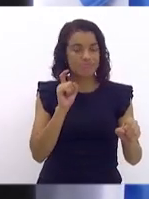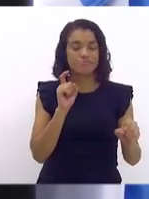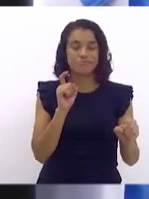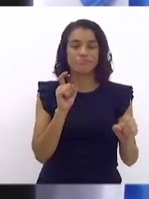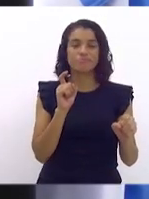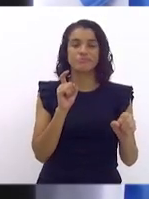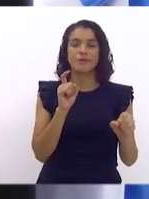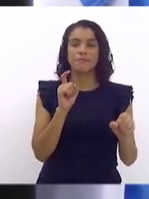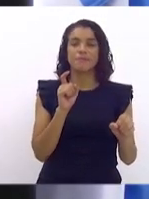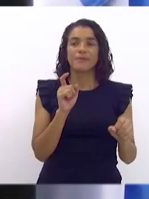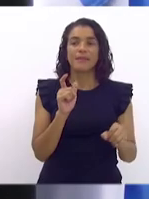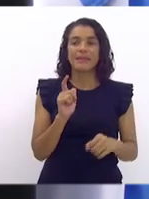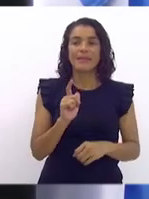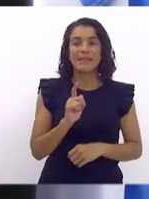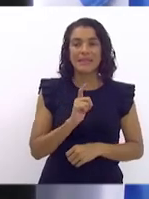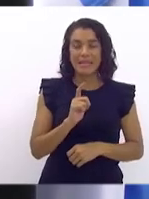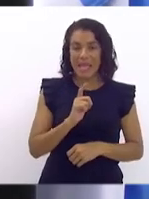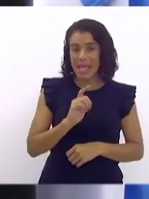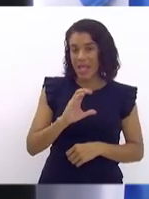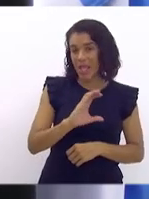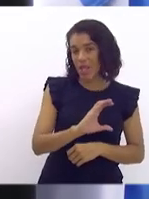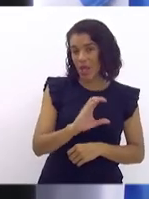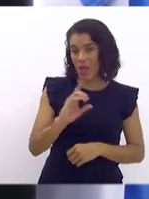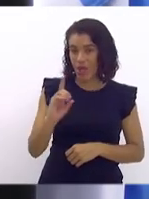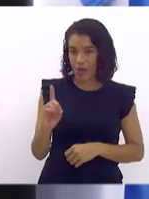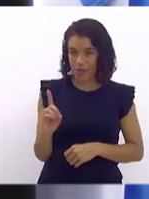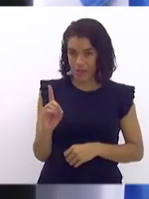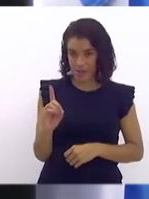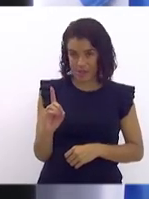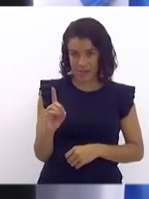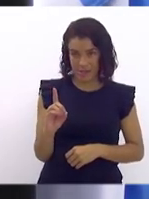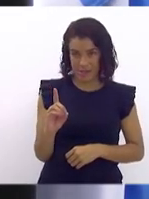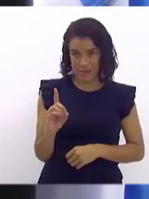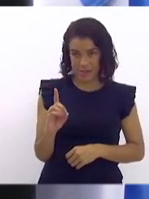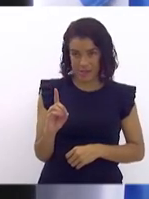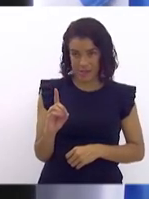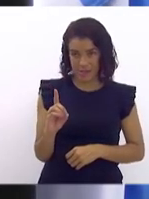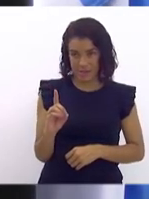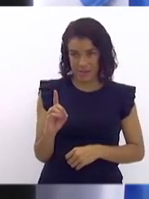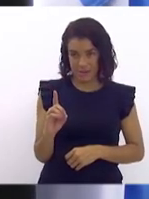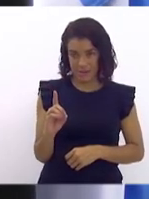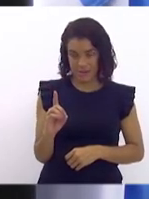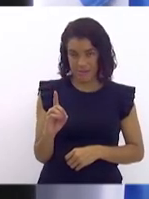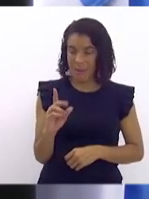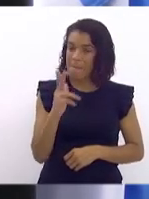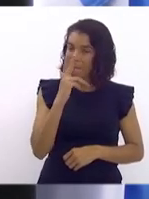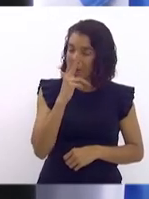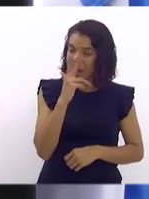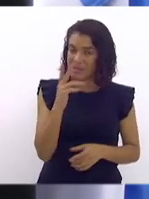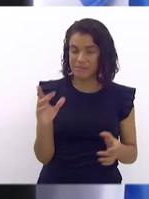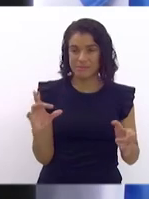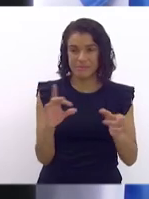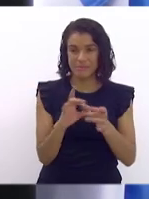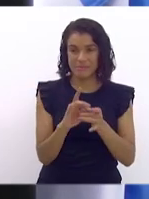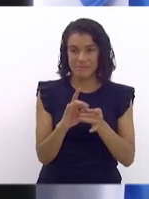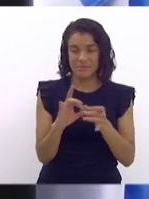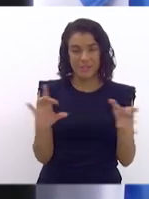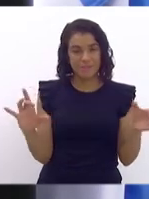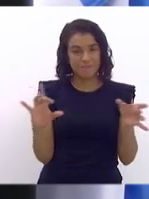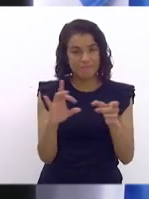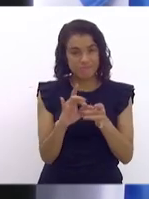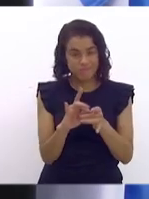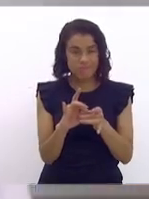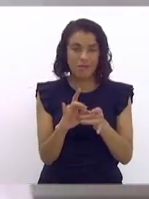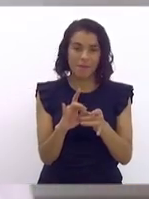né, há uma coordenação, pelo menos, elas pelo menos estão vinculadas a um guarda-chuva